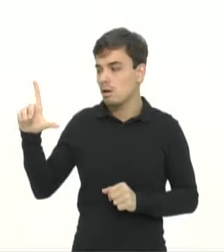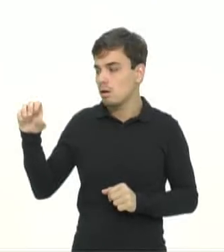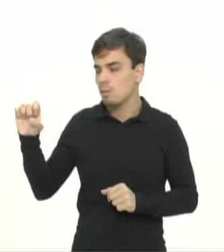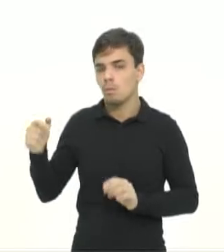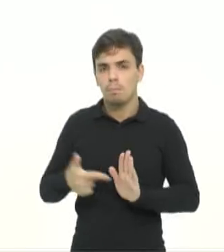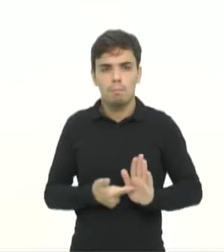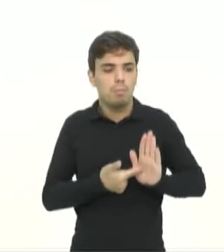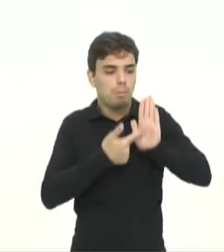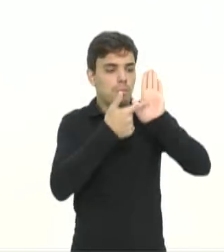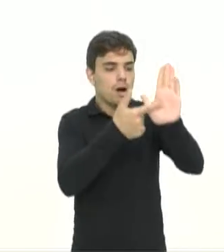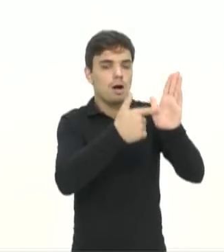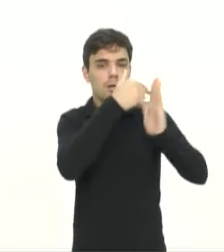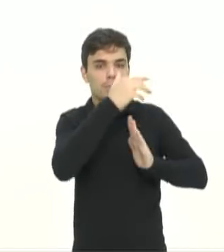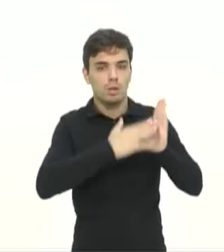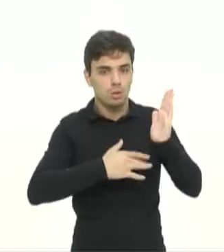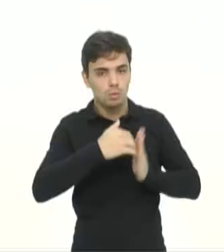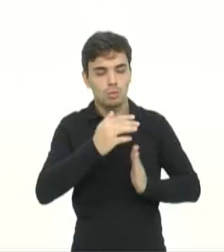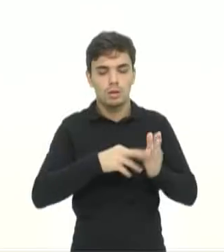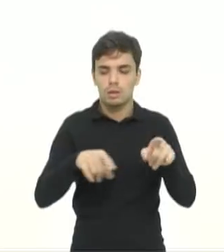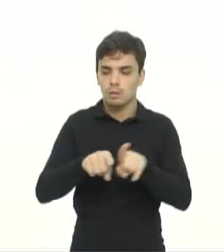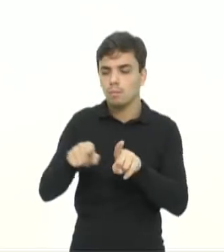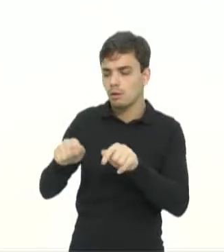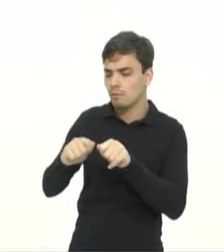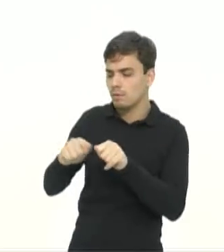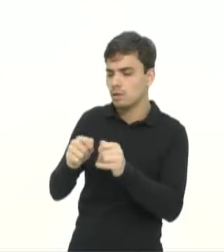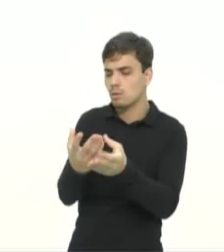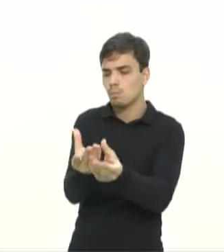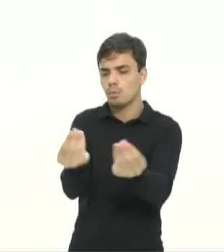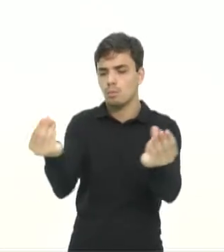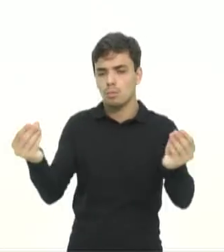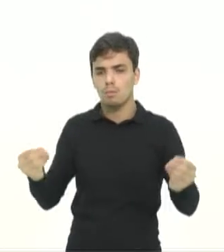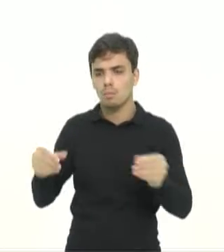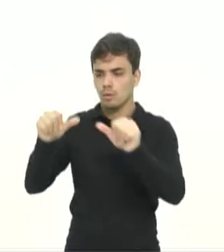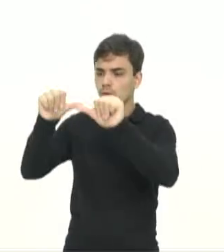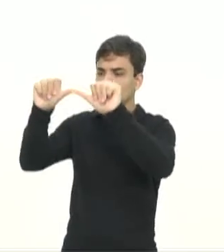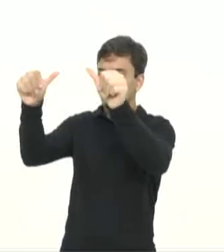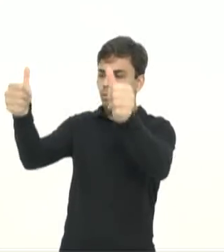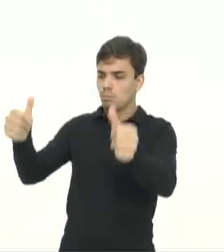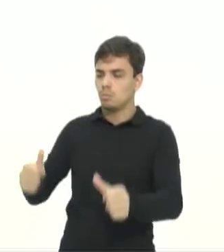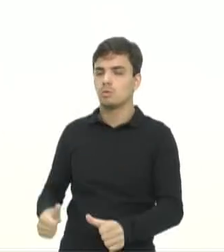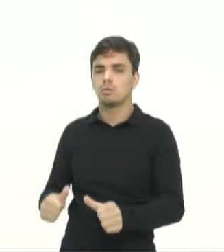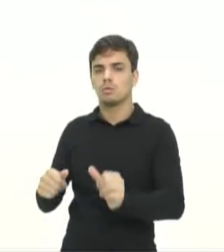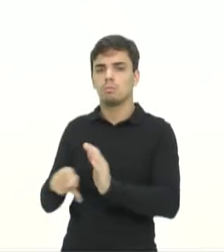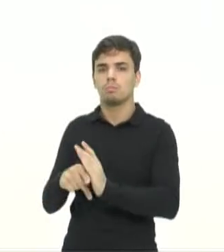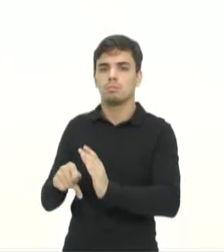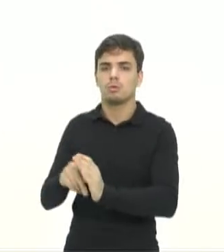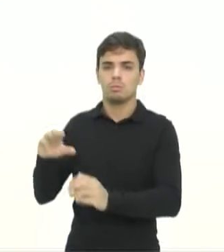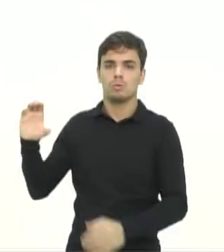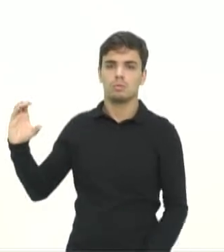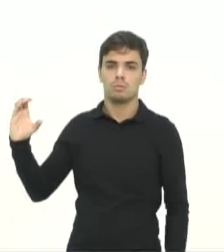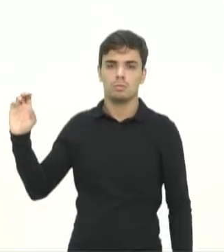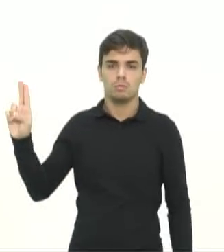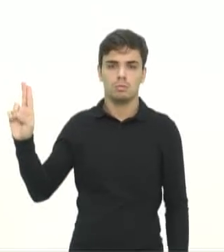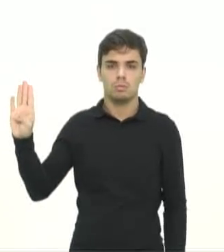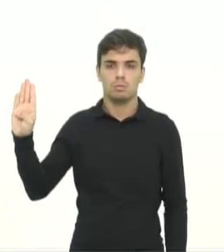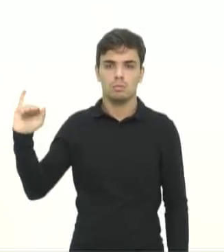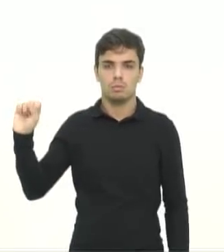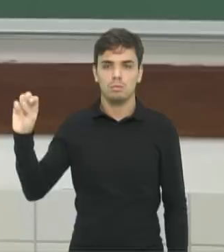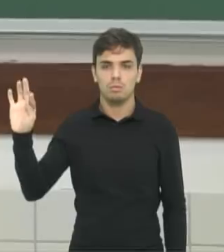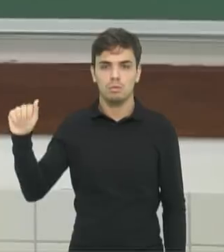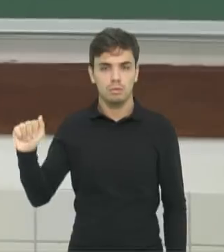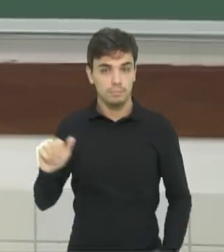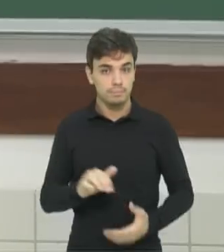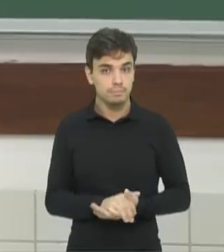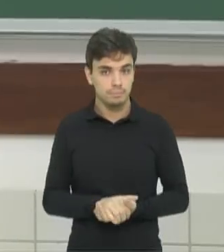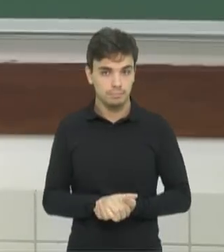pintura, desenvolveu uma série de esculturas que obedeciam ao estilo cubista. Então, olha que interessante, gente. Aqui a gente